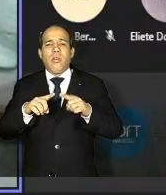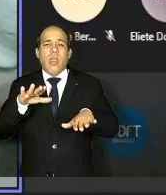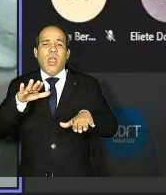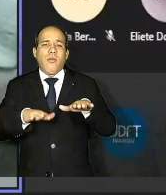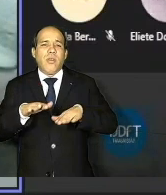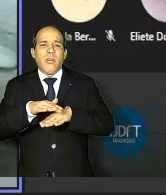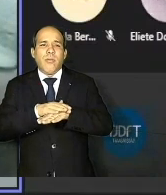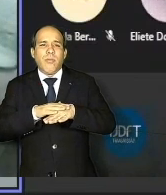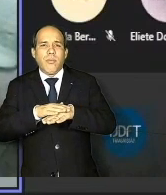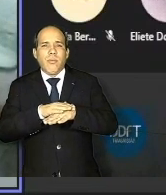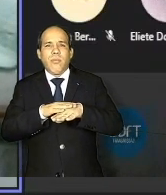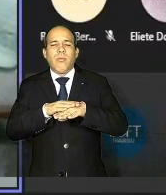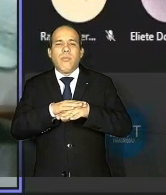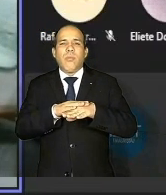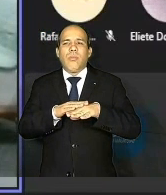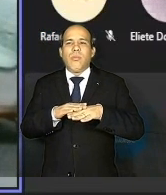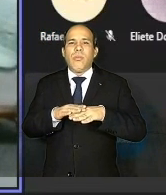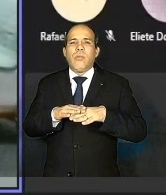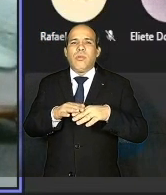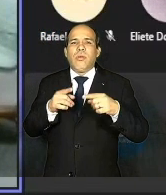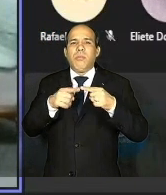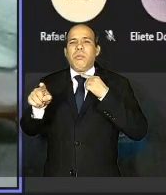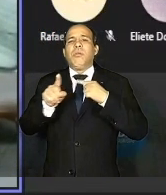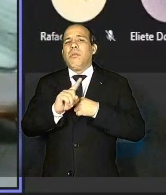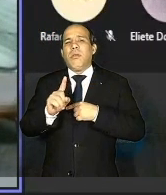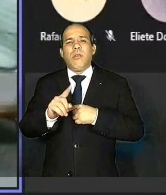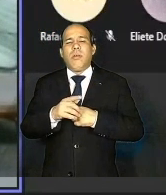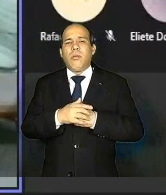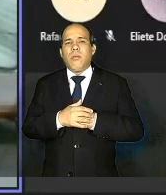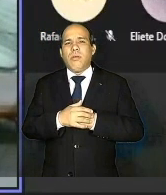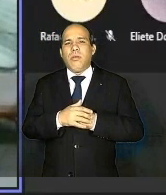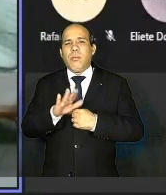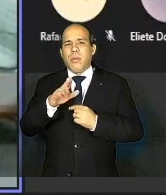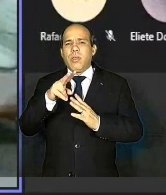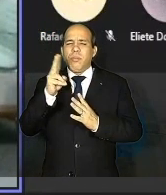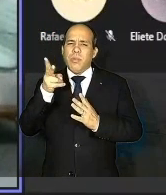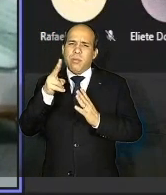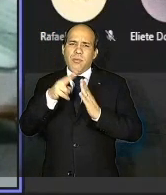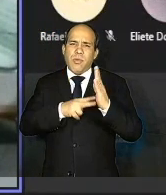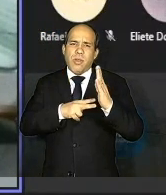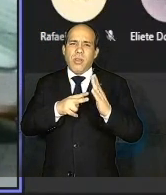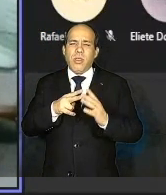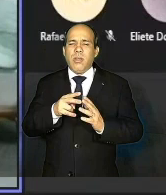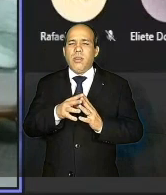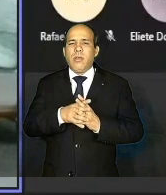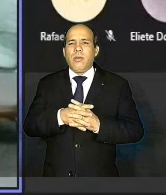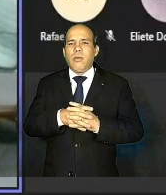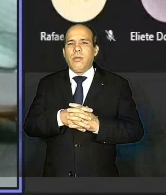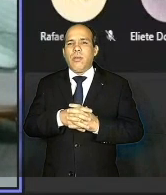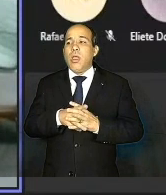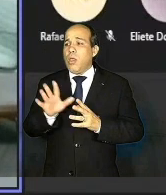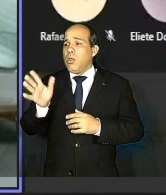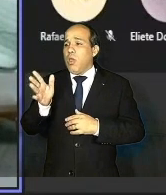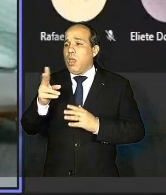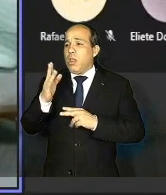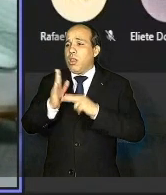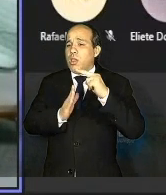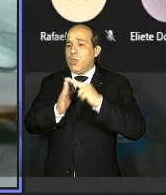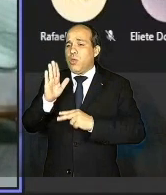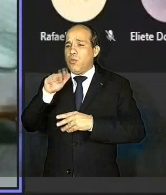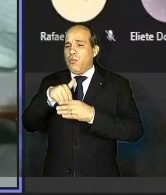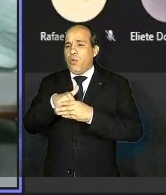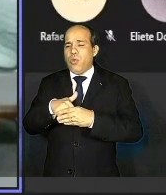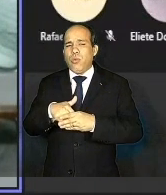anterior, de um diálogo, muitas das vezes não precisamos partir para... perfeitamente. Para divergências, né? Mas eu vou, ainda assim, eu vou